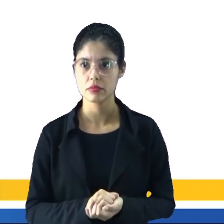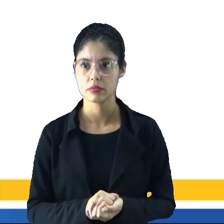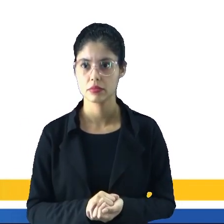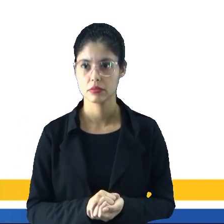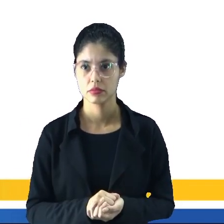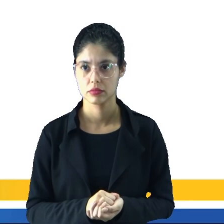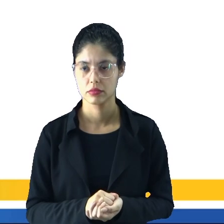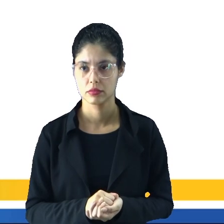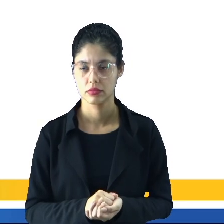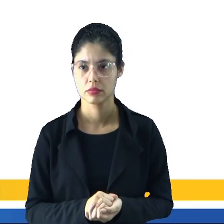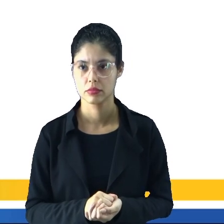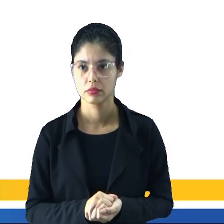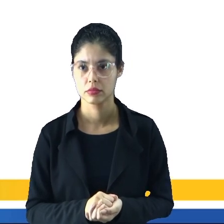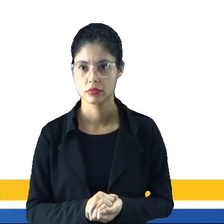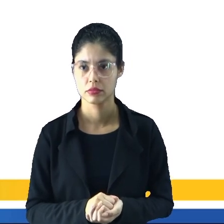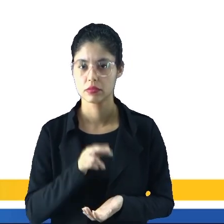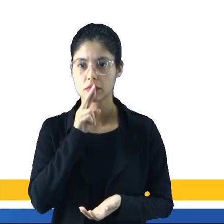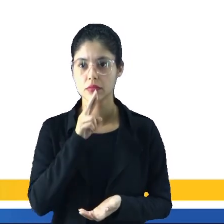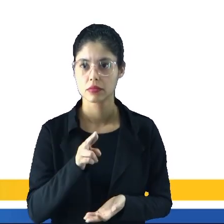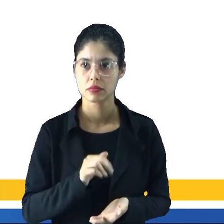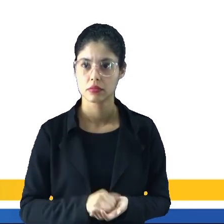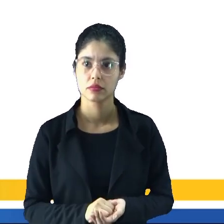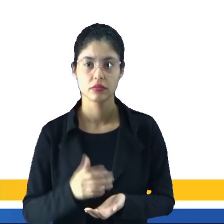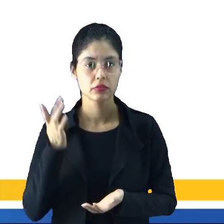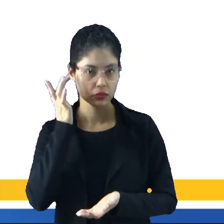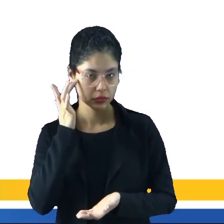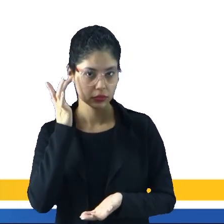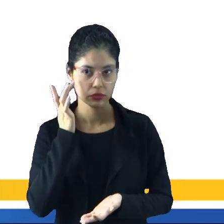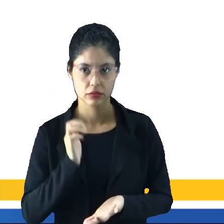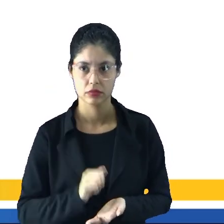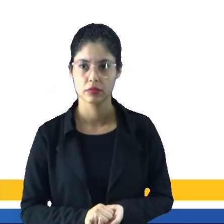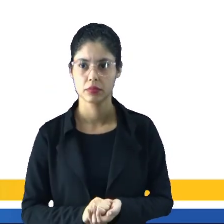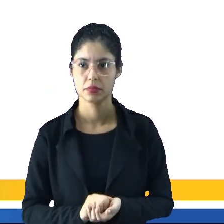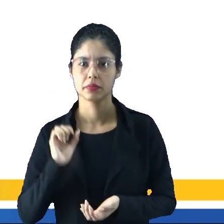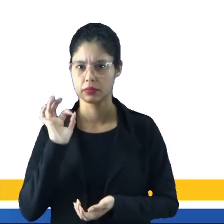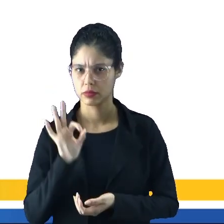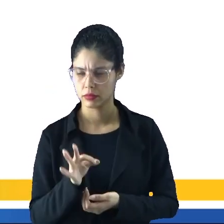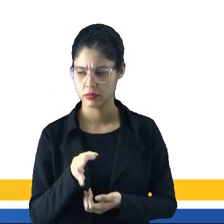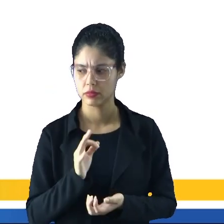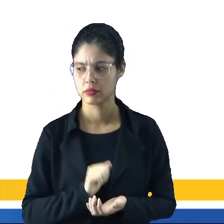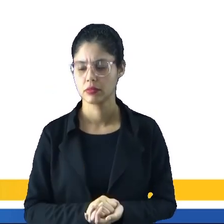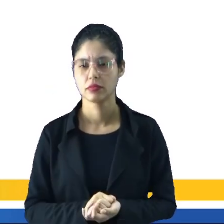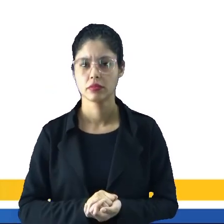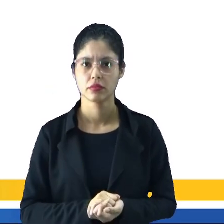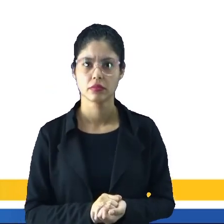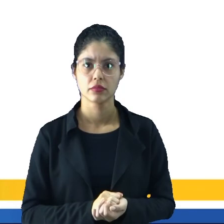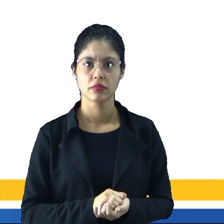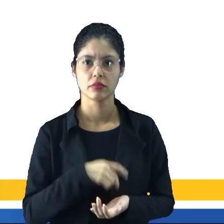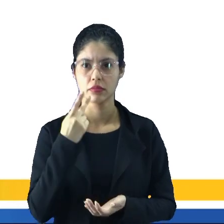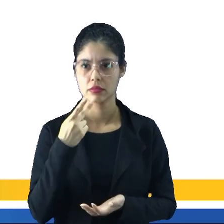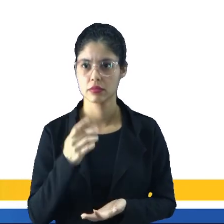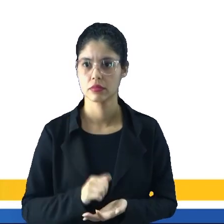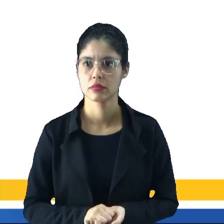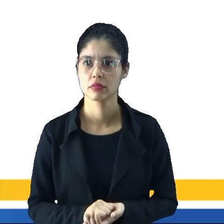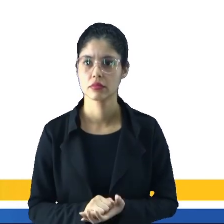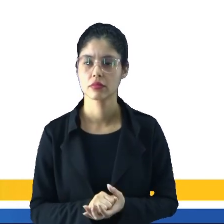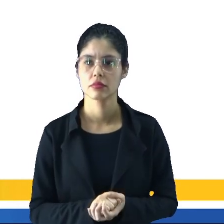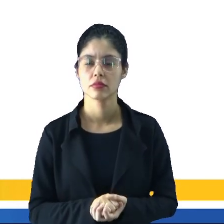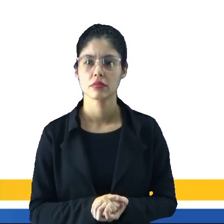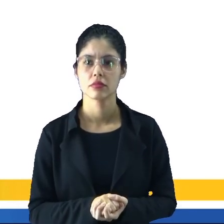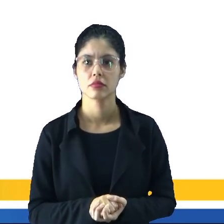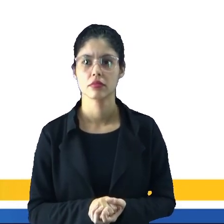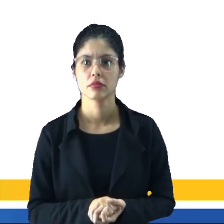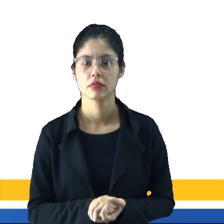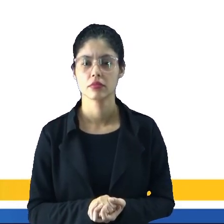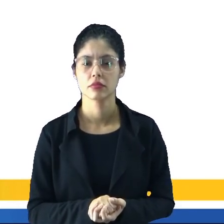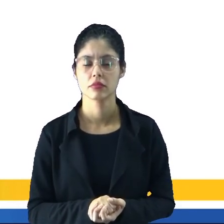texto. Qual resposta você acha que é a correta? Que ele fala, there probably was a